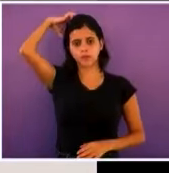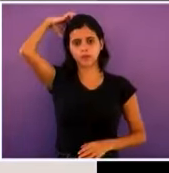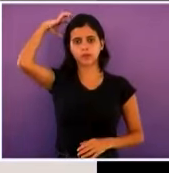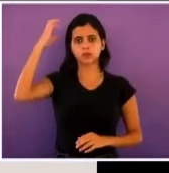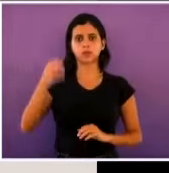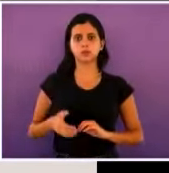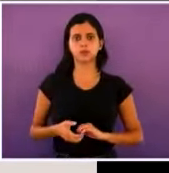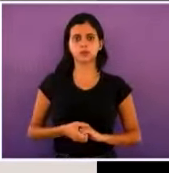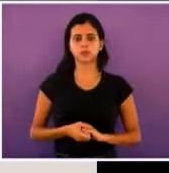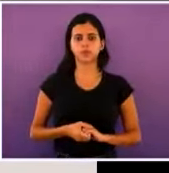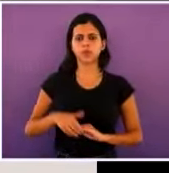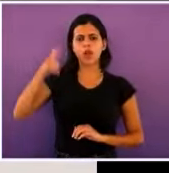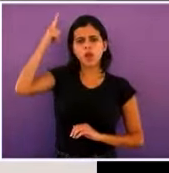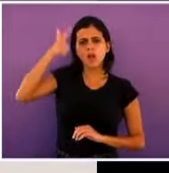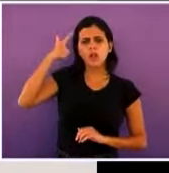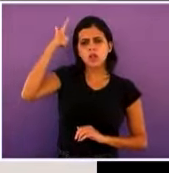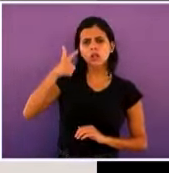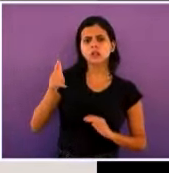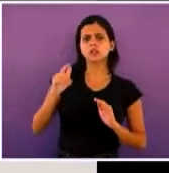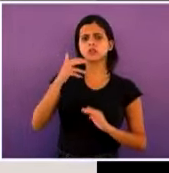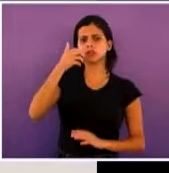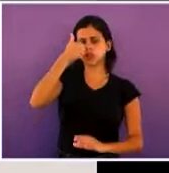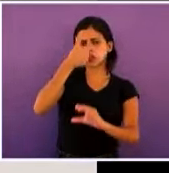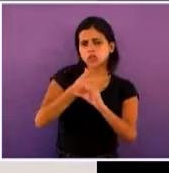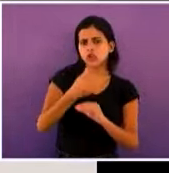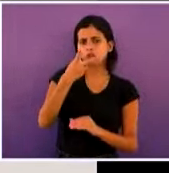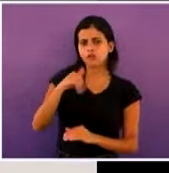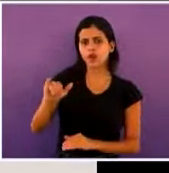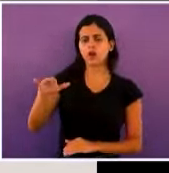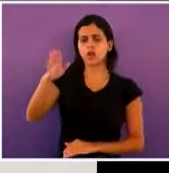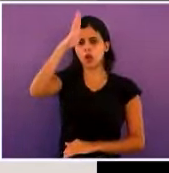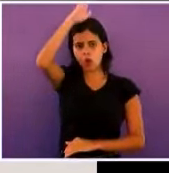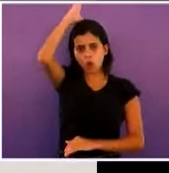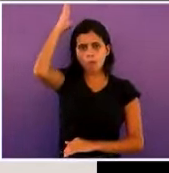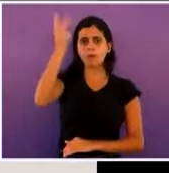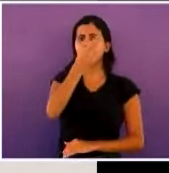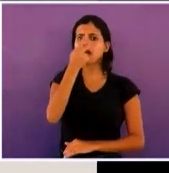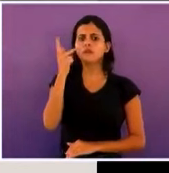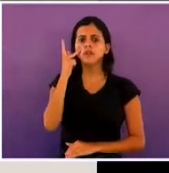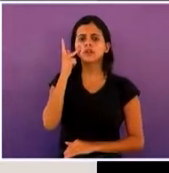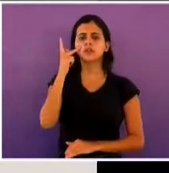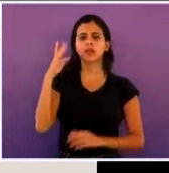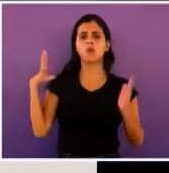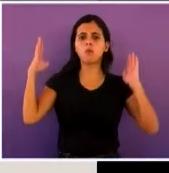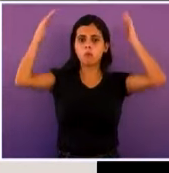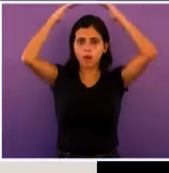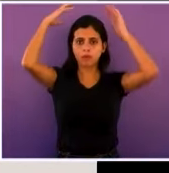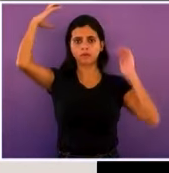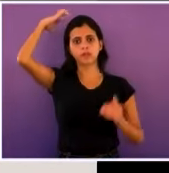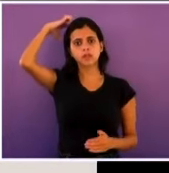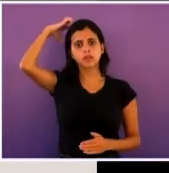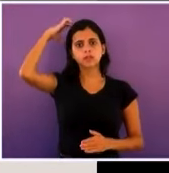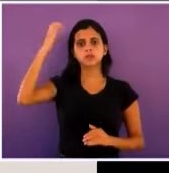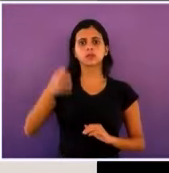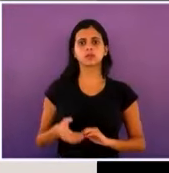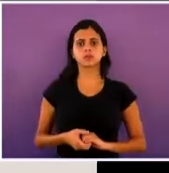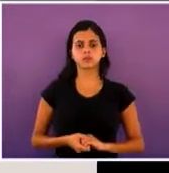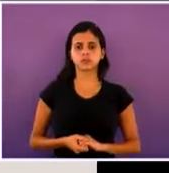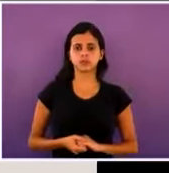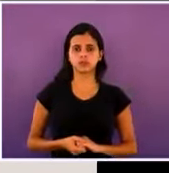the Pope. Muitos líderes evangélicos vão a Roma para visitar o Papa. And many evangelical leaders, they have